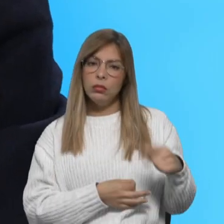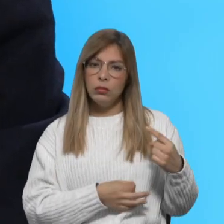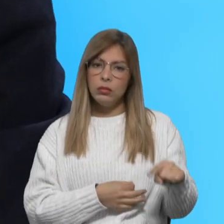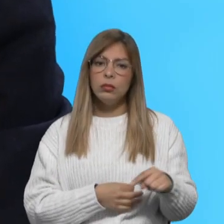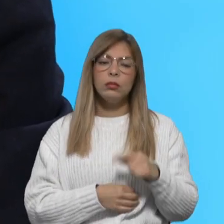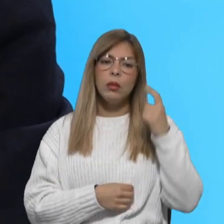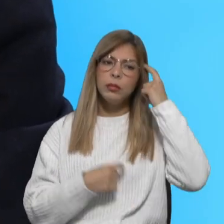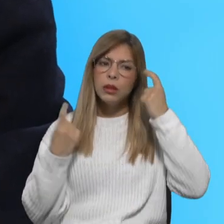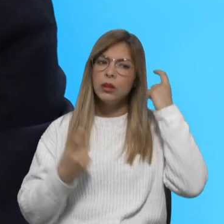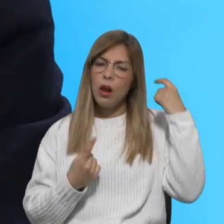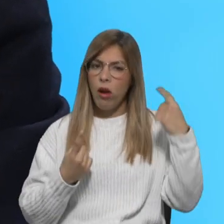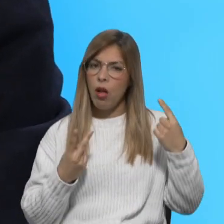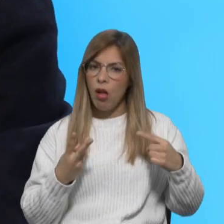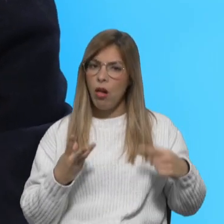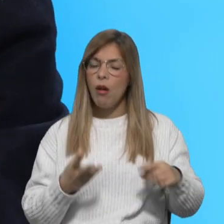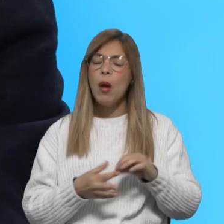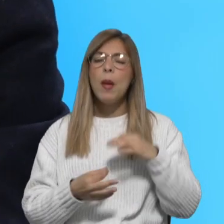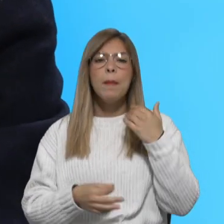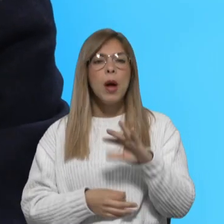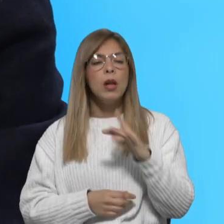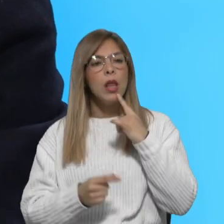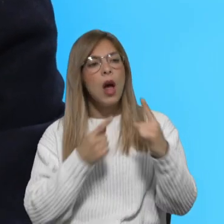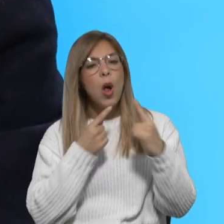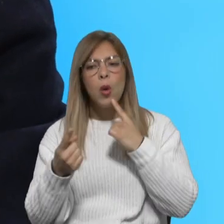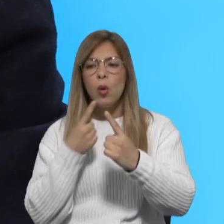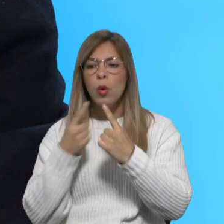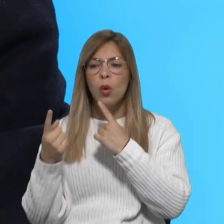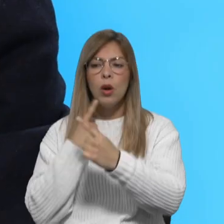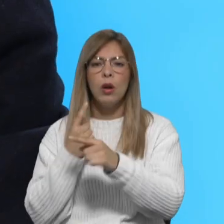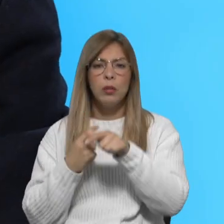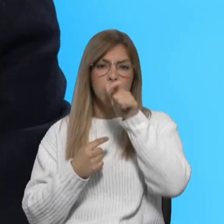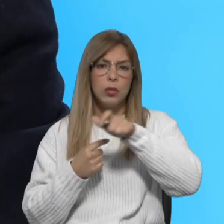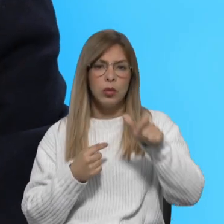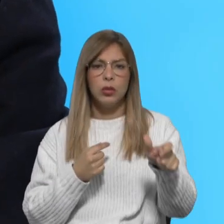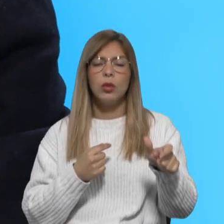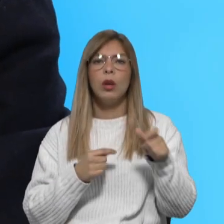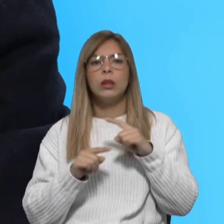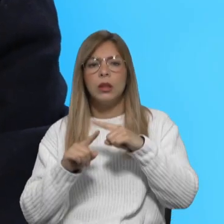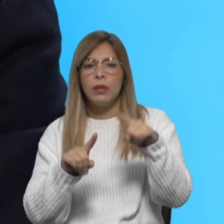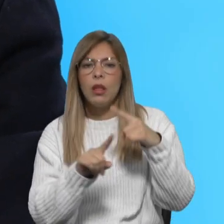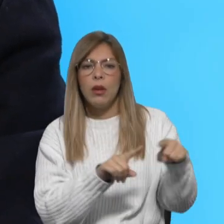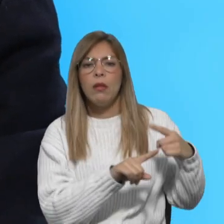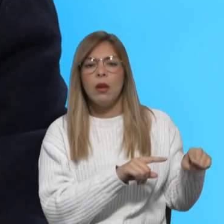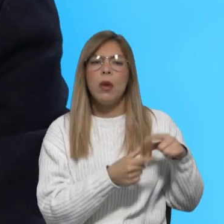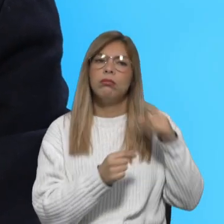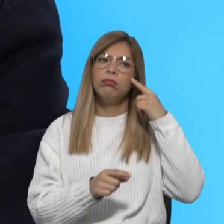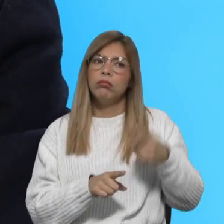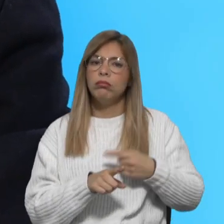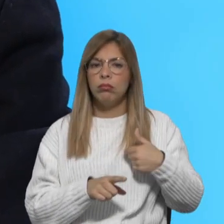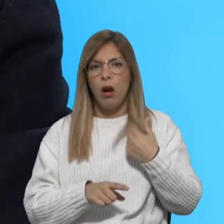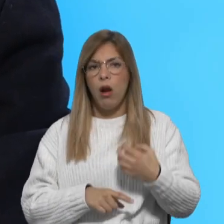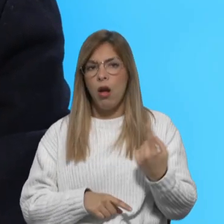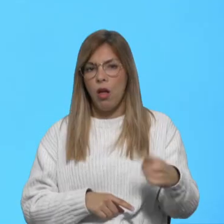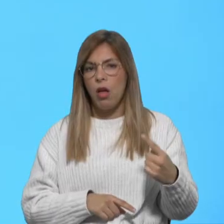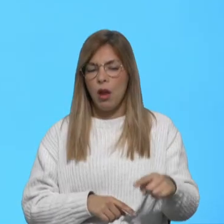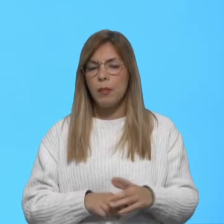pensar e, portanto, creio que destes diálogos entre estas diferentes pessoas sairá alguma coisa interessante. Um